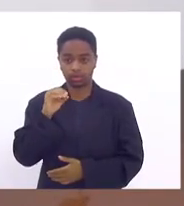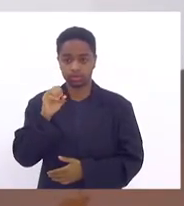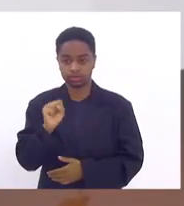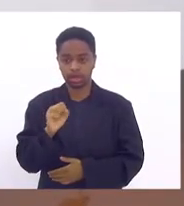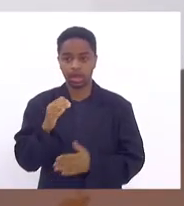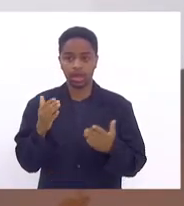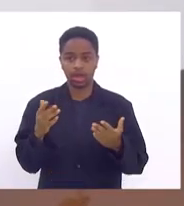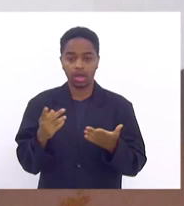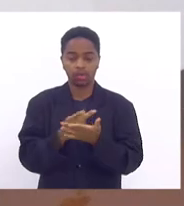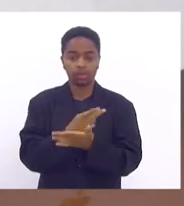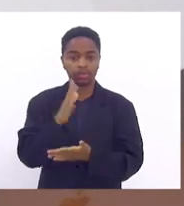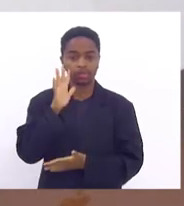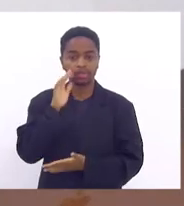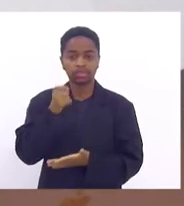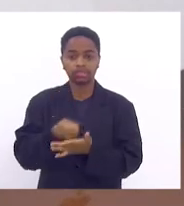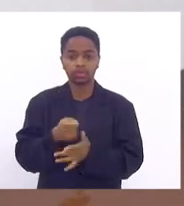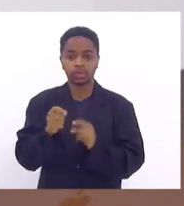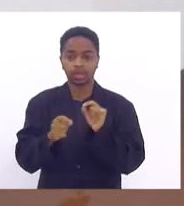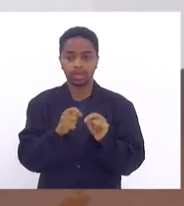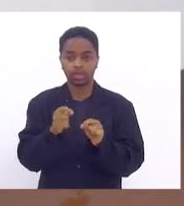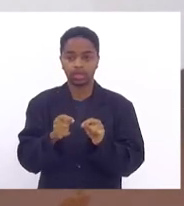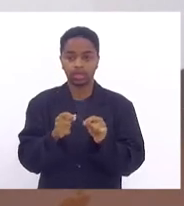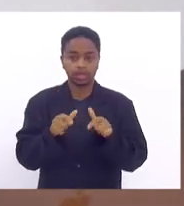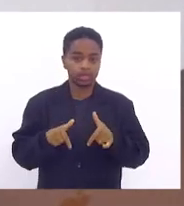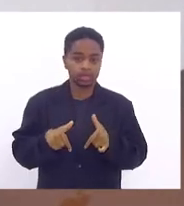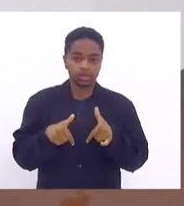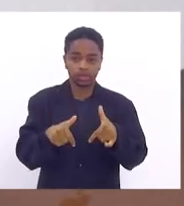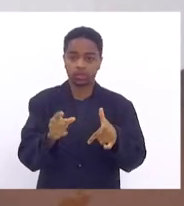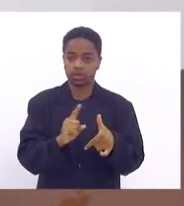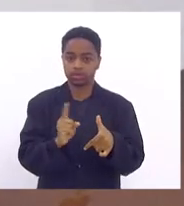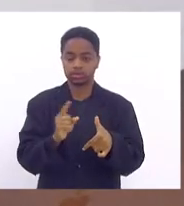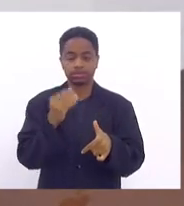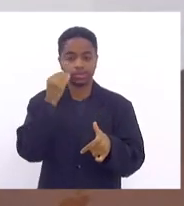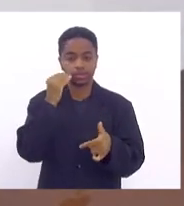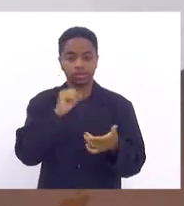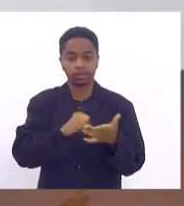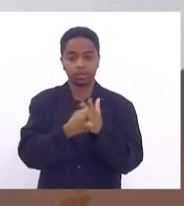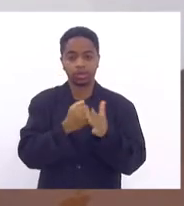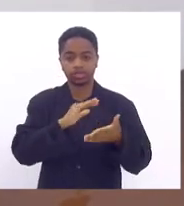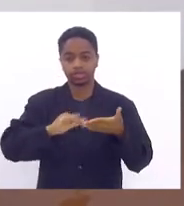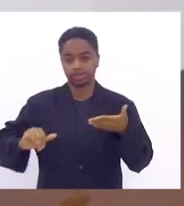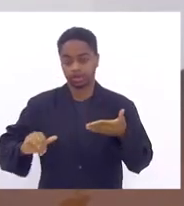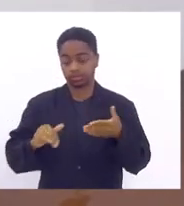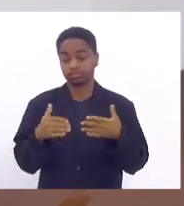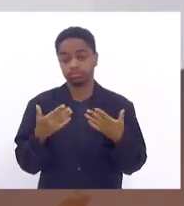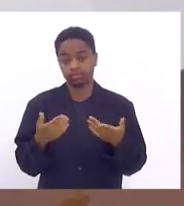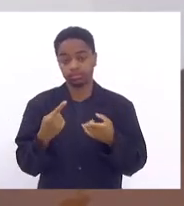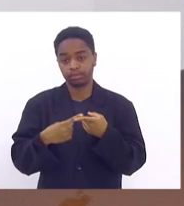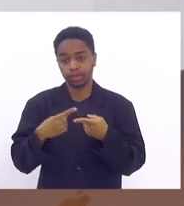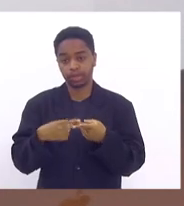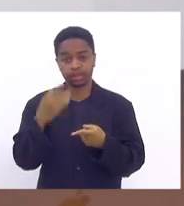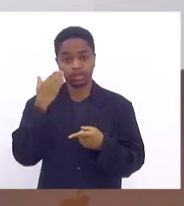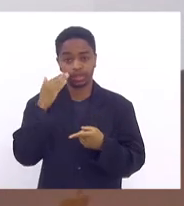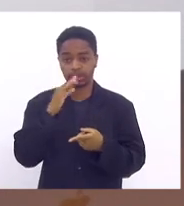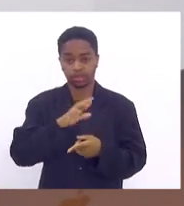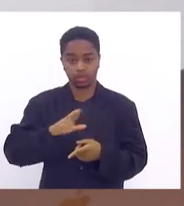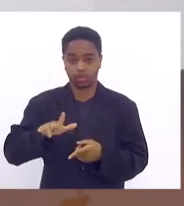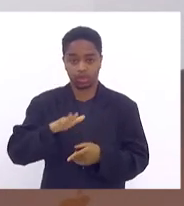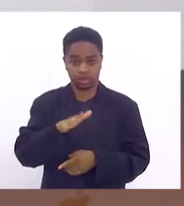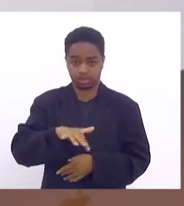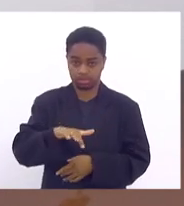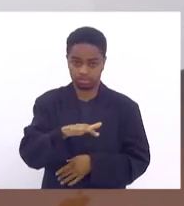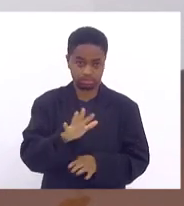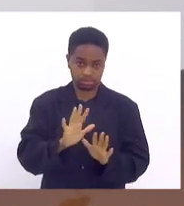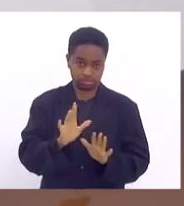decisão de a mesa não entrar com as medidas para tentar desbloquear o perfil dele né se entendeu que não era o caso da mesa